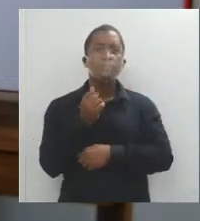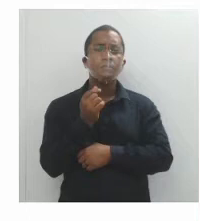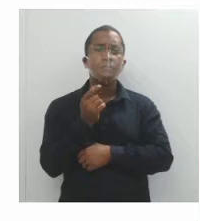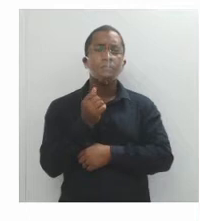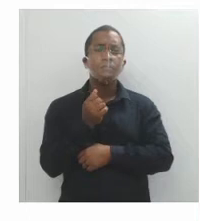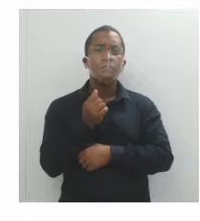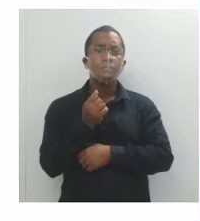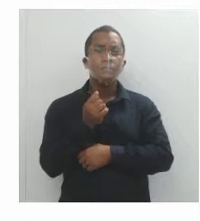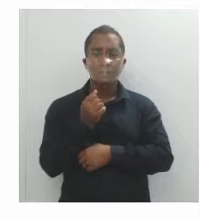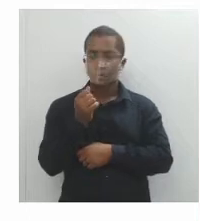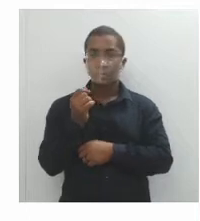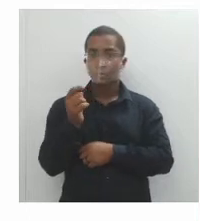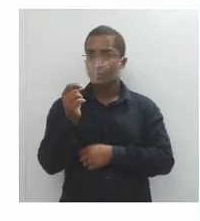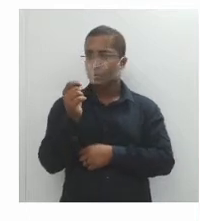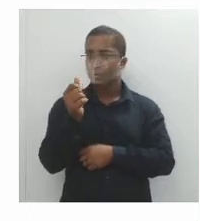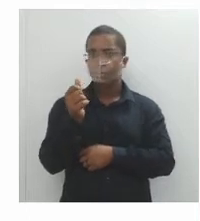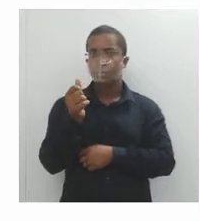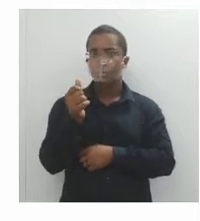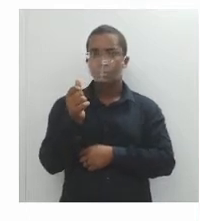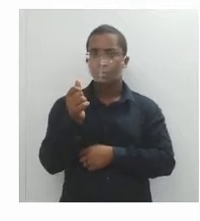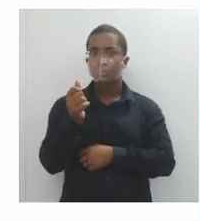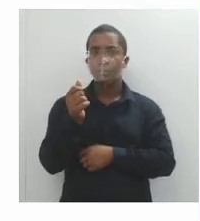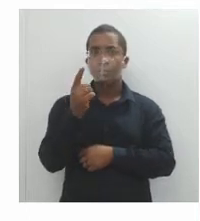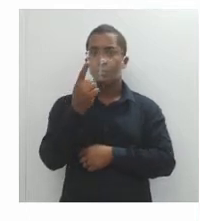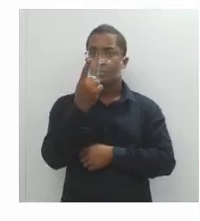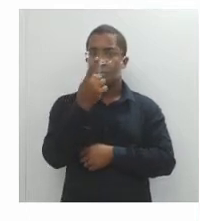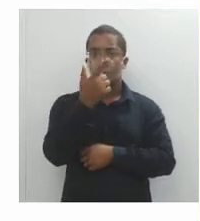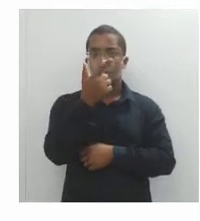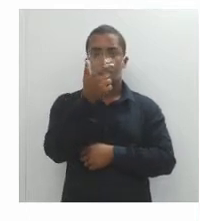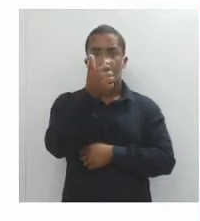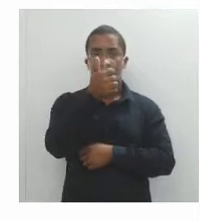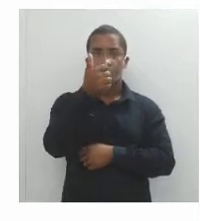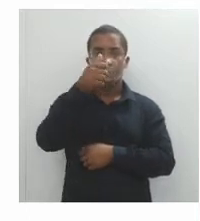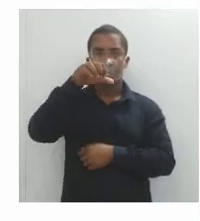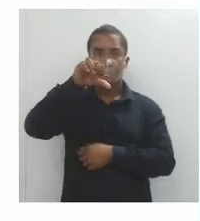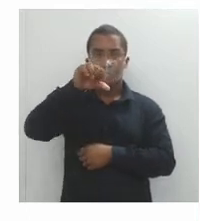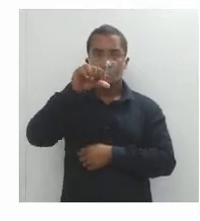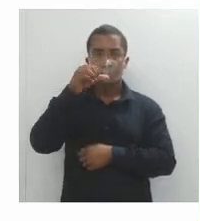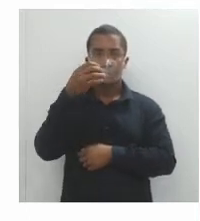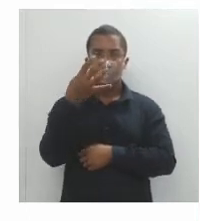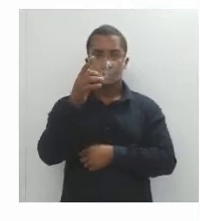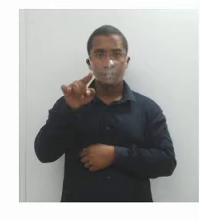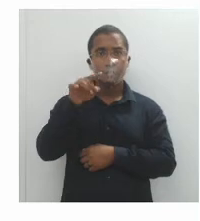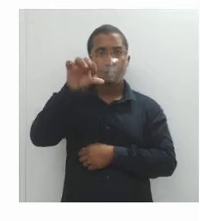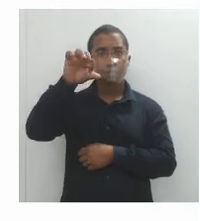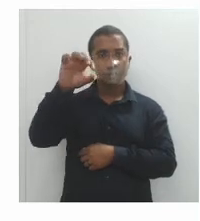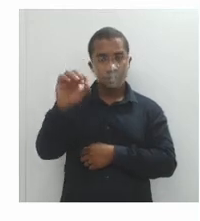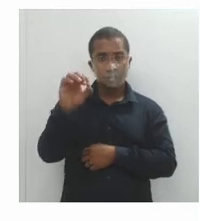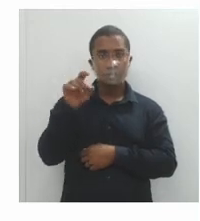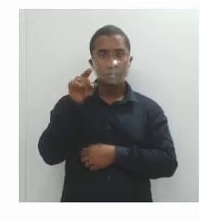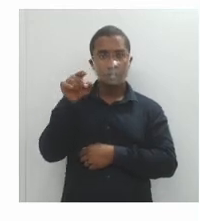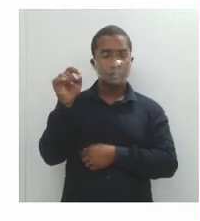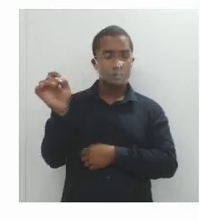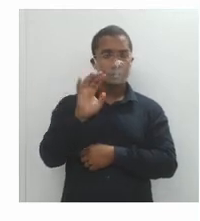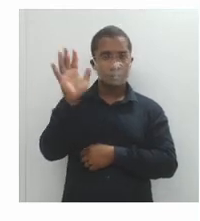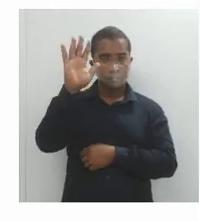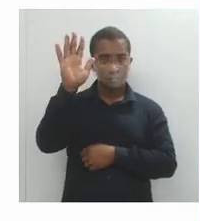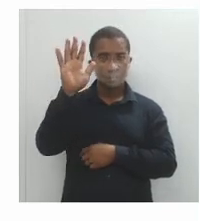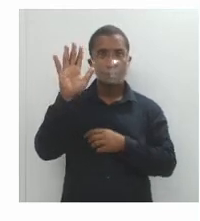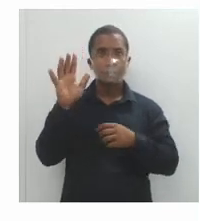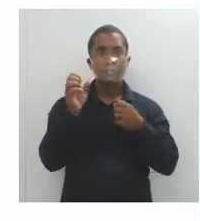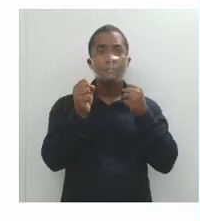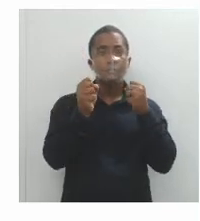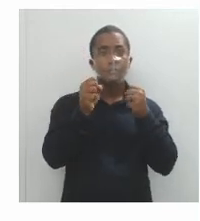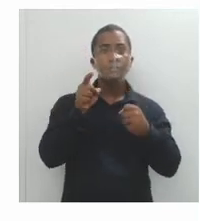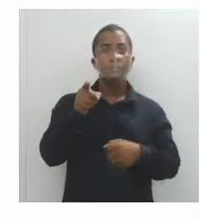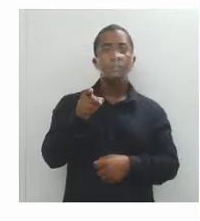R$200, ó. R$194,90 esse ventilador. E o ventilador, ó, a potência dele aí, dá